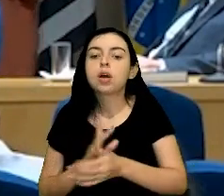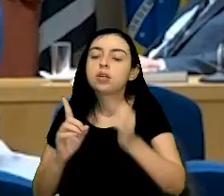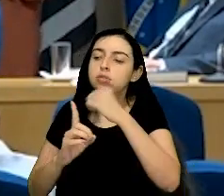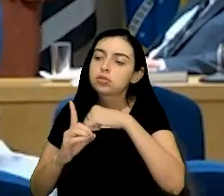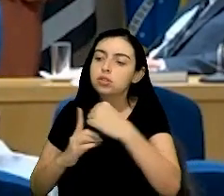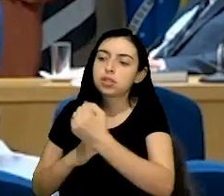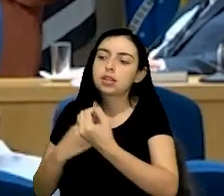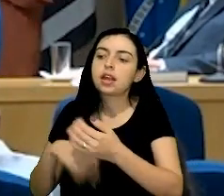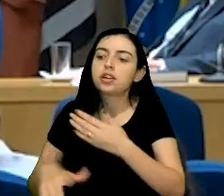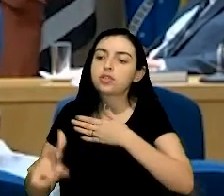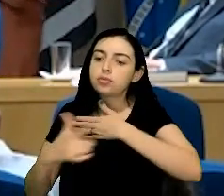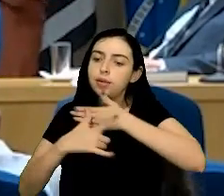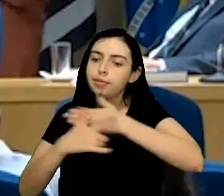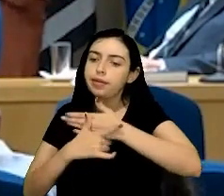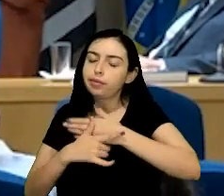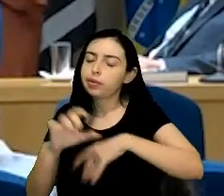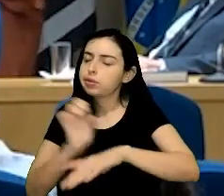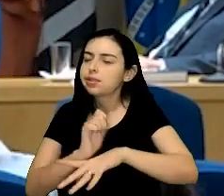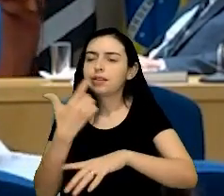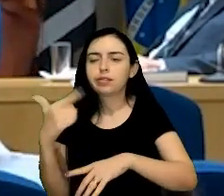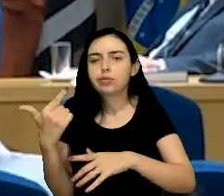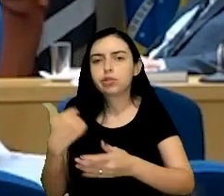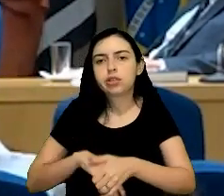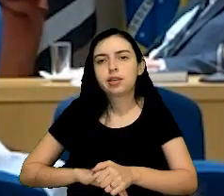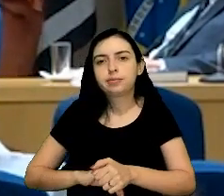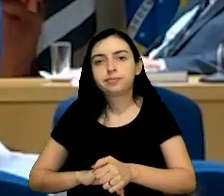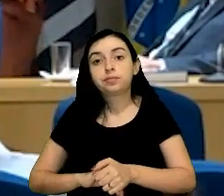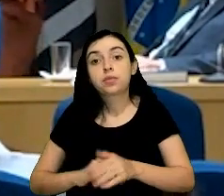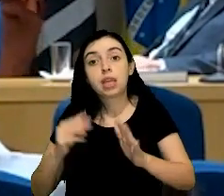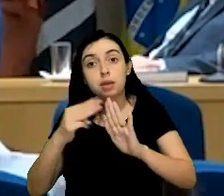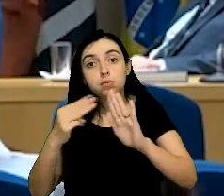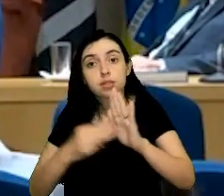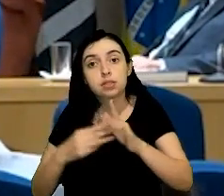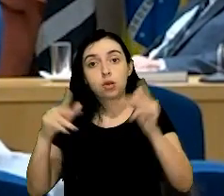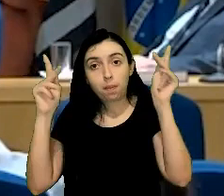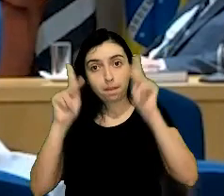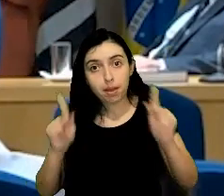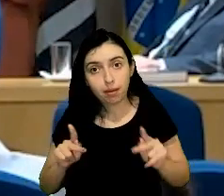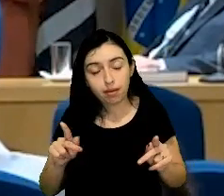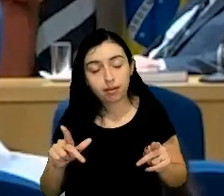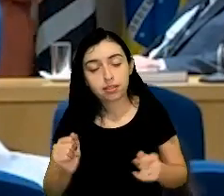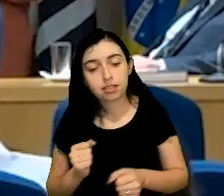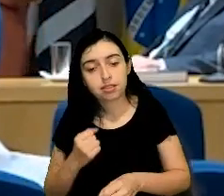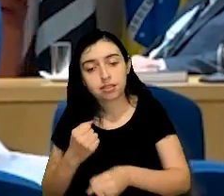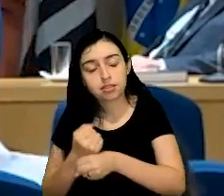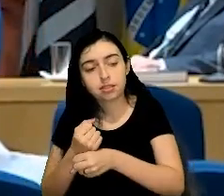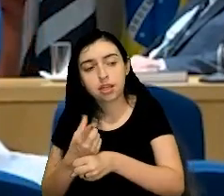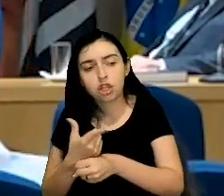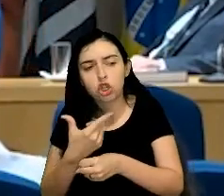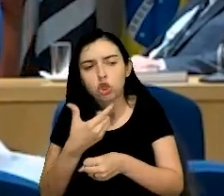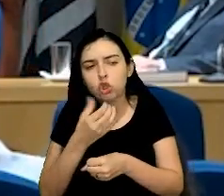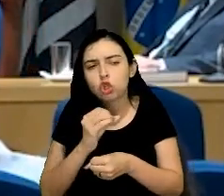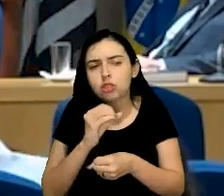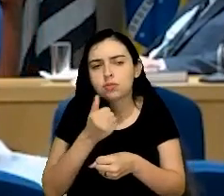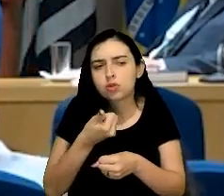tinha. Então, a Missão Paz, ela recebeu, até 2016, cerca de 8